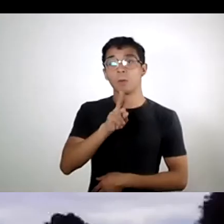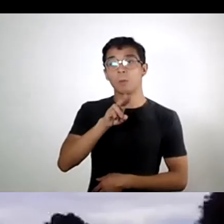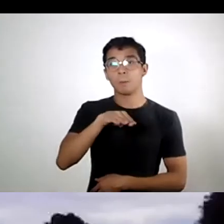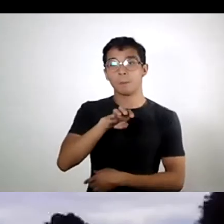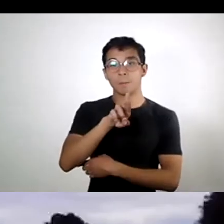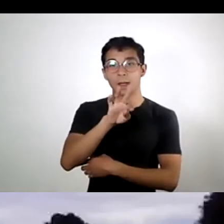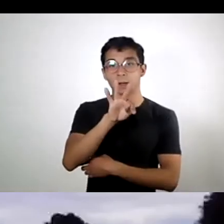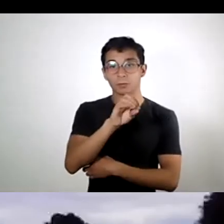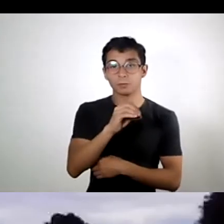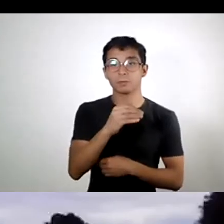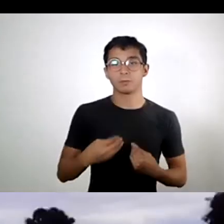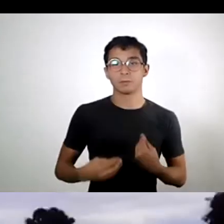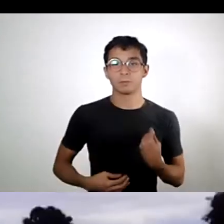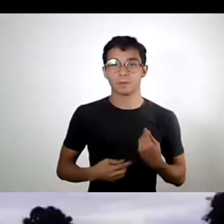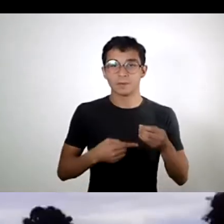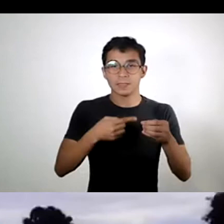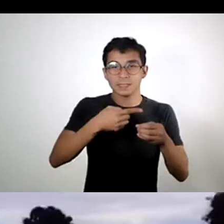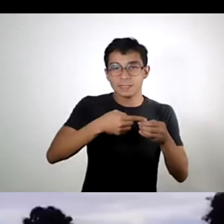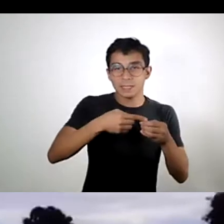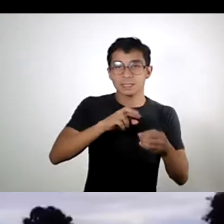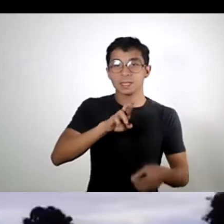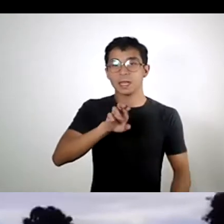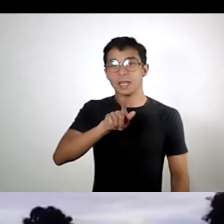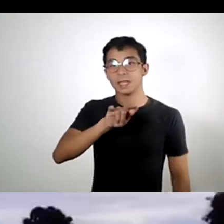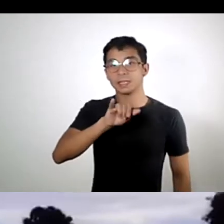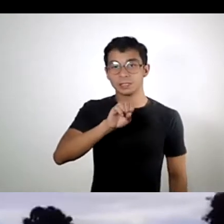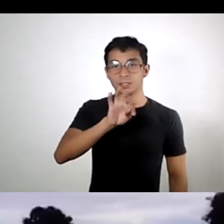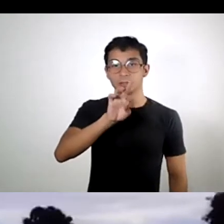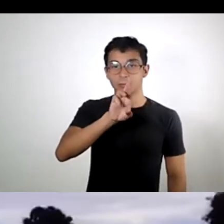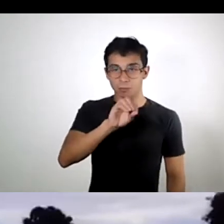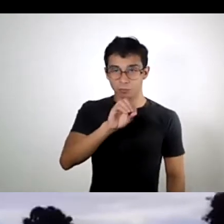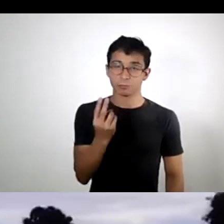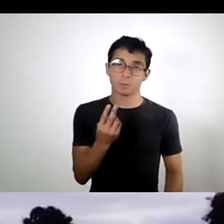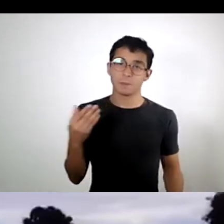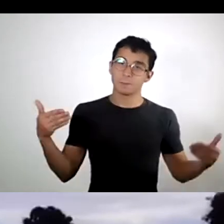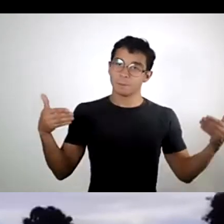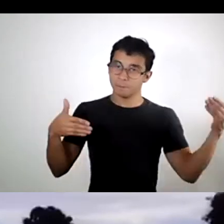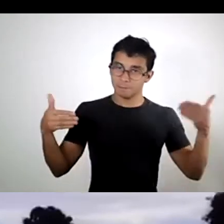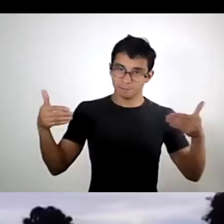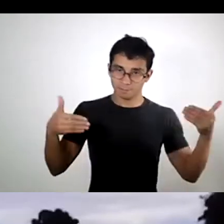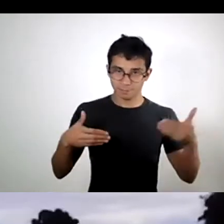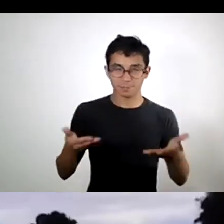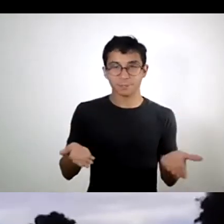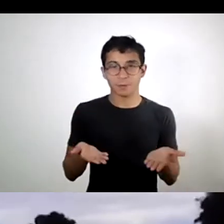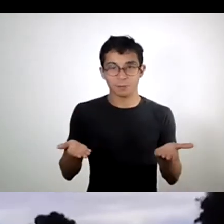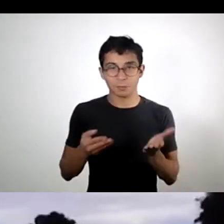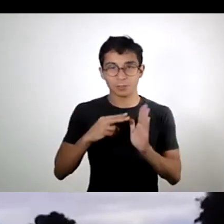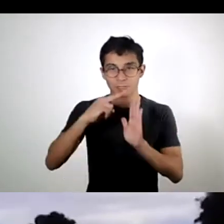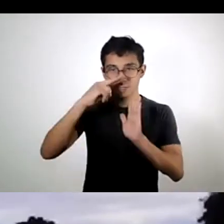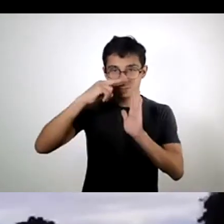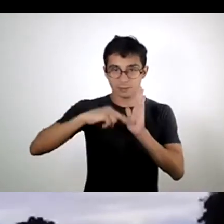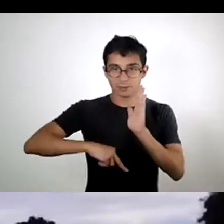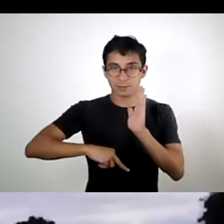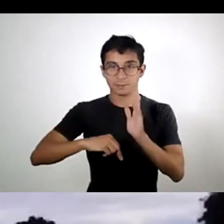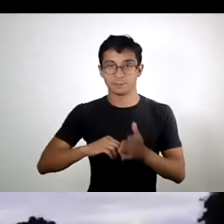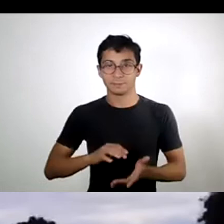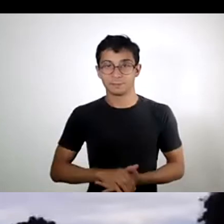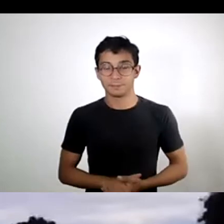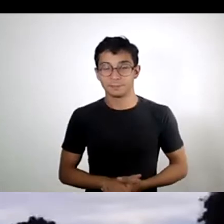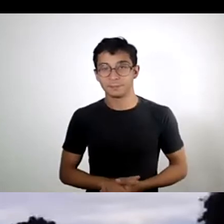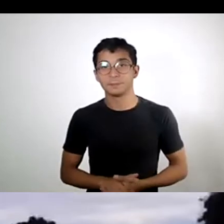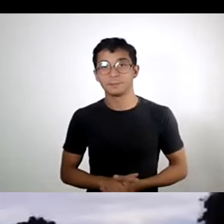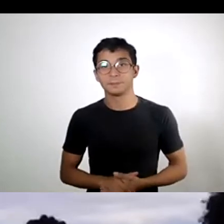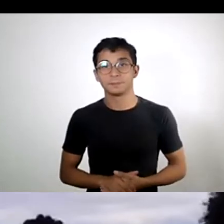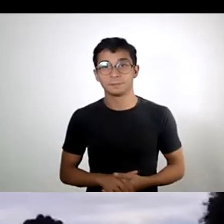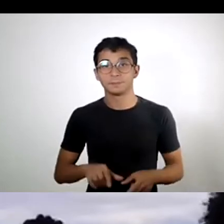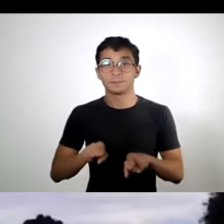em registro, mas estão participando desse nosso momento aqui da leitura do livro. Eles também vieram